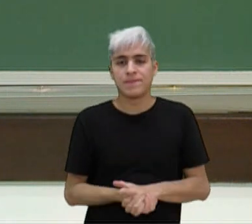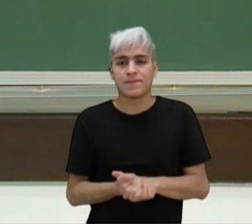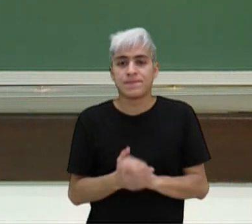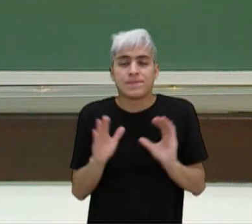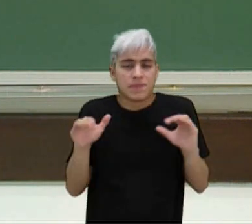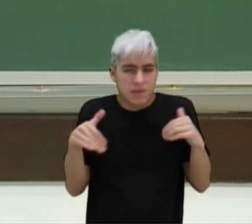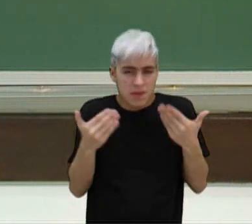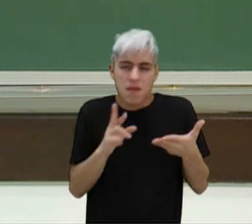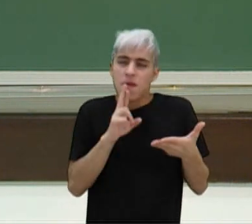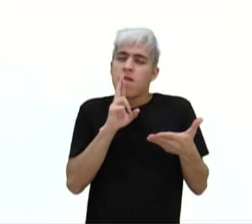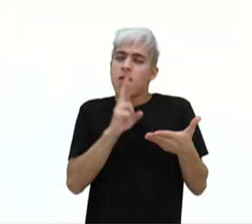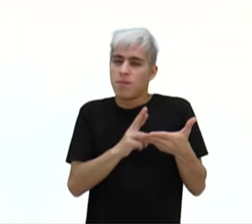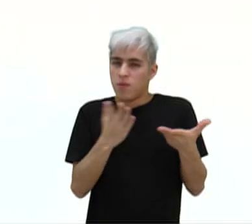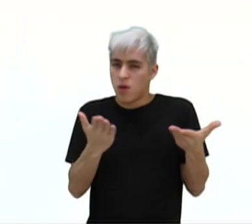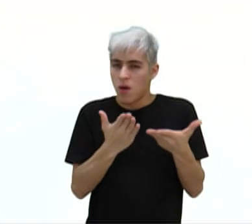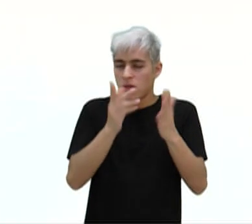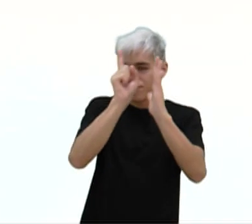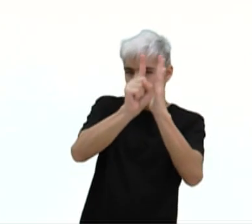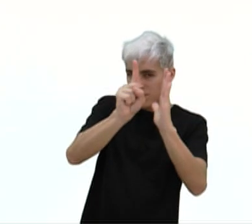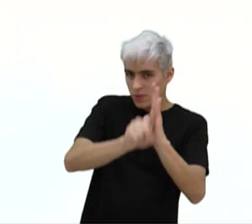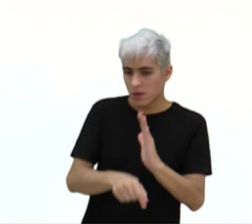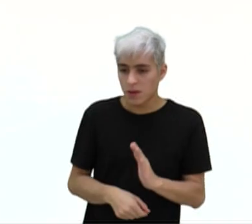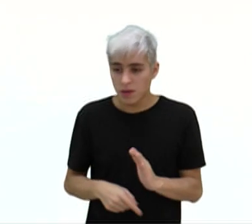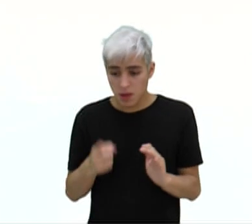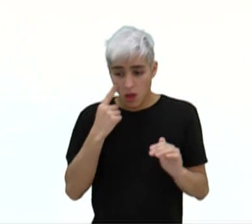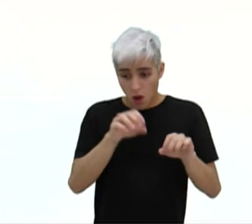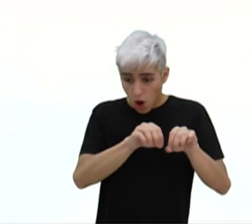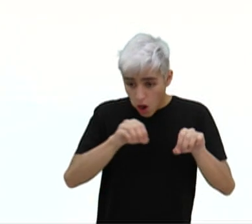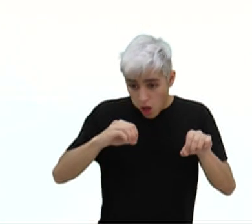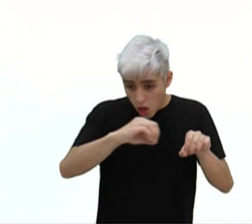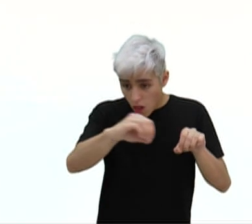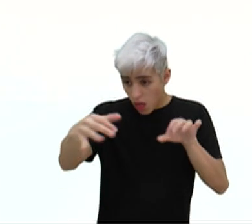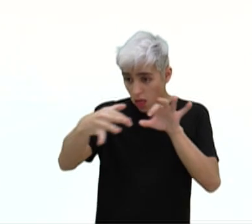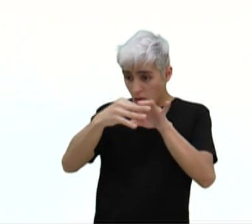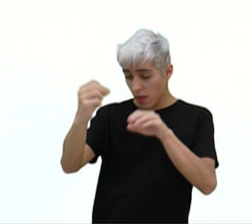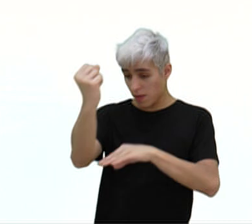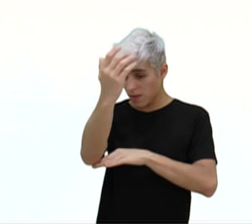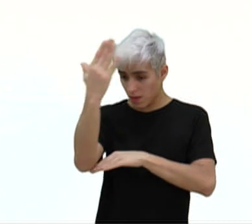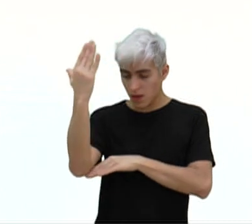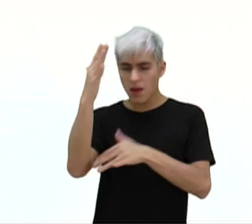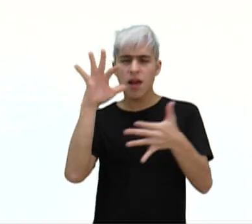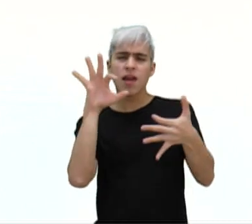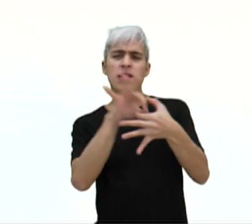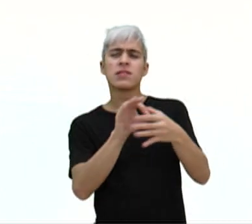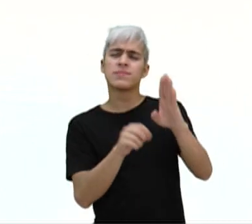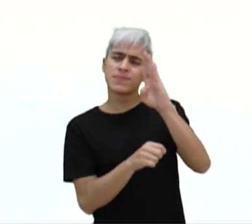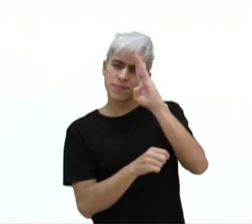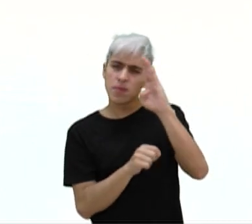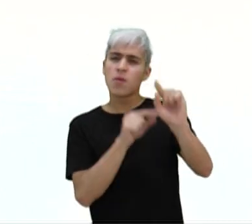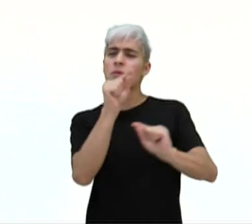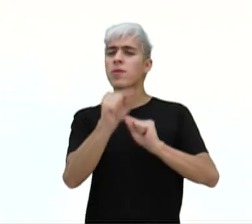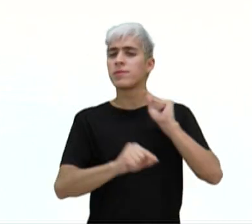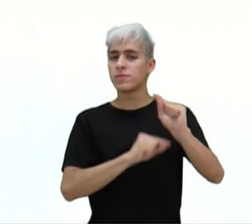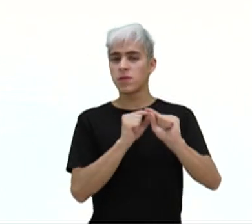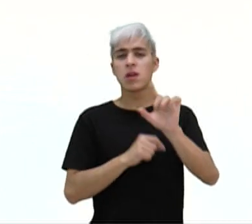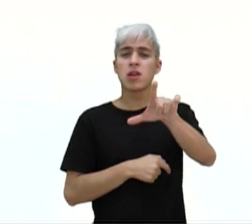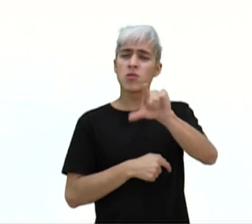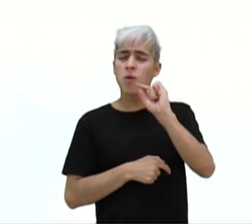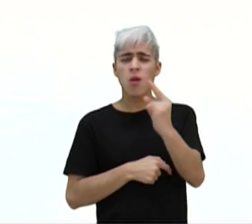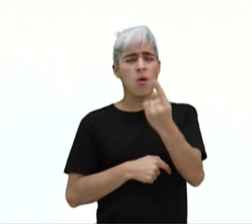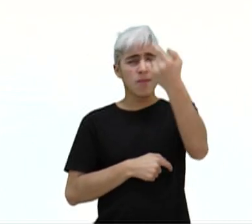Então, vamos fazer um quiz aqui. O saneamento ambiental está diretamente ligado a, então você vai marcar apenas